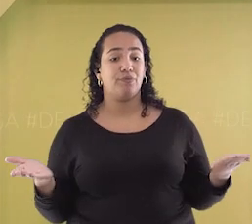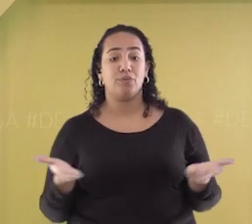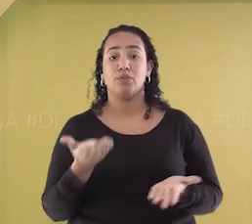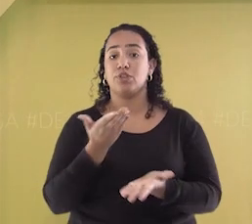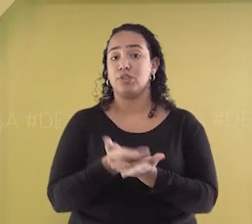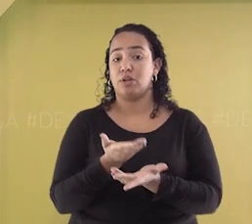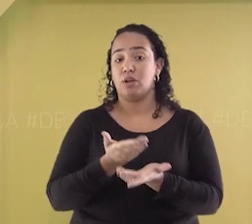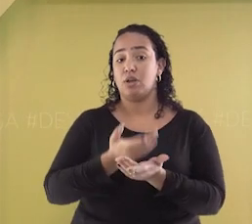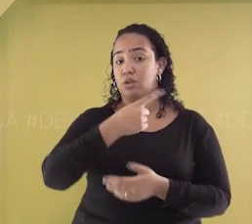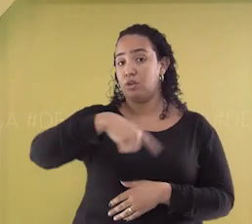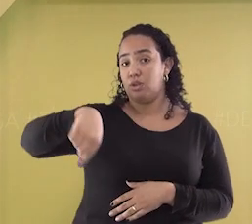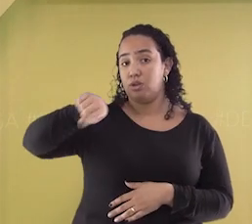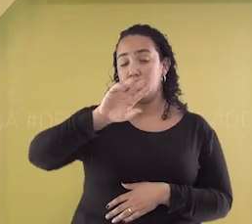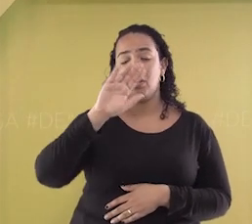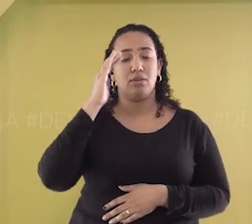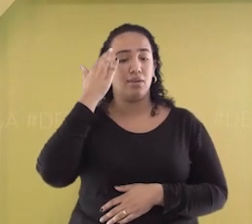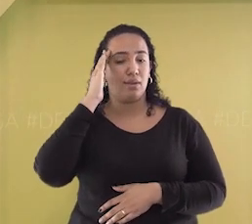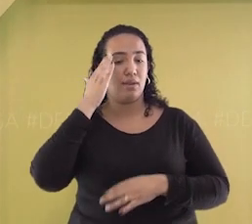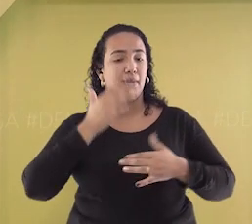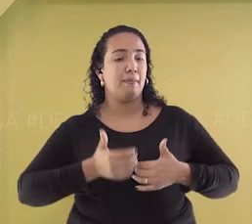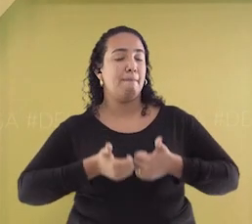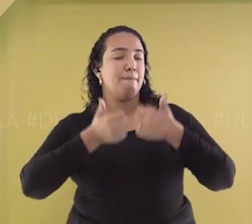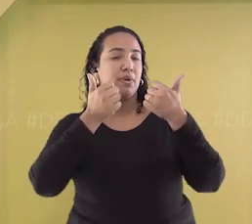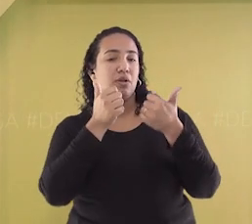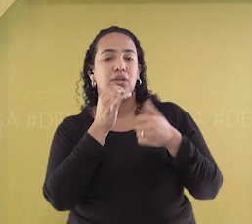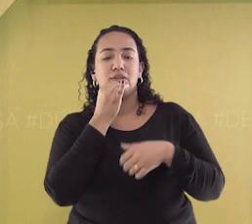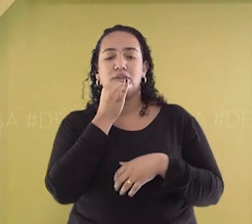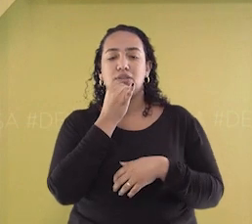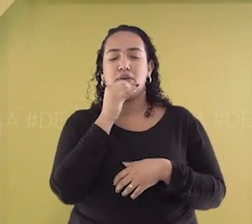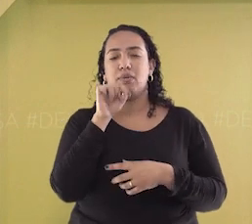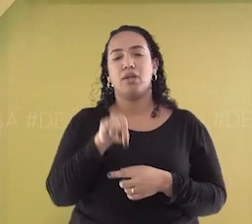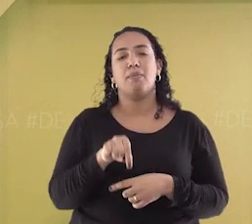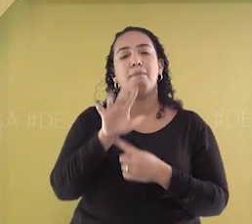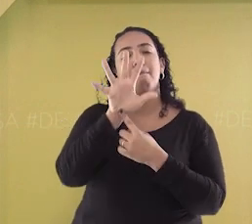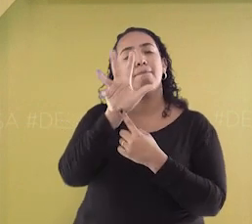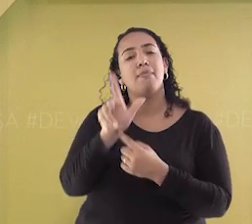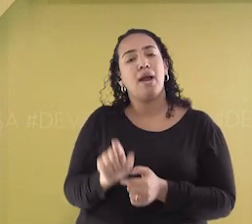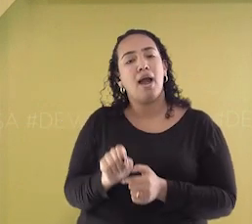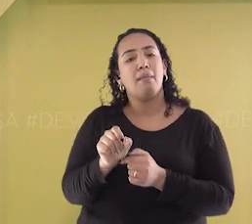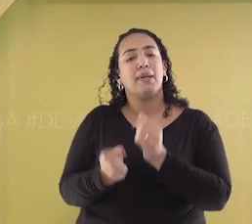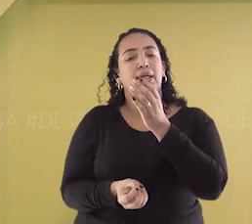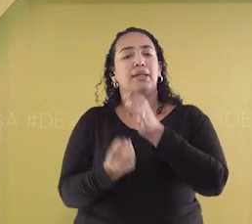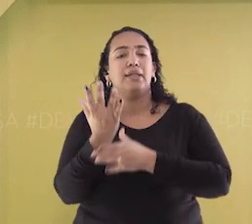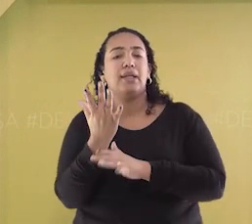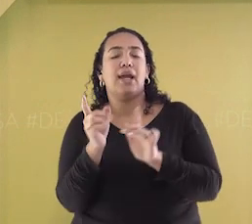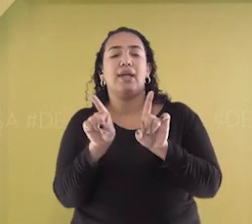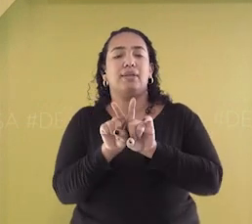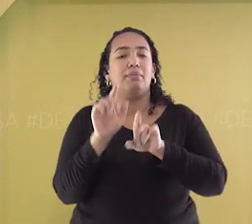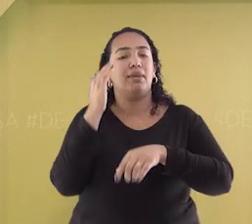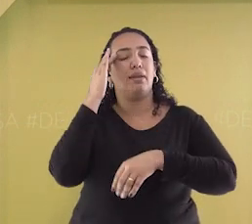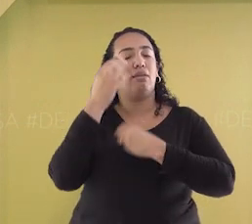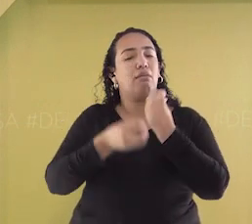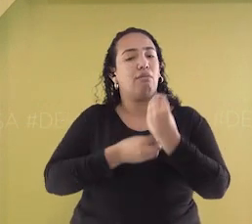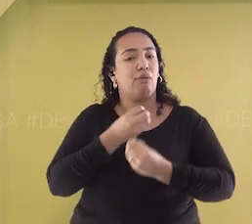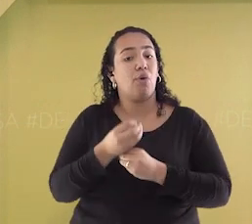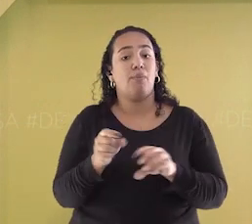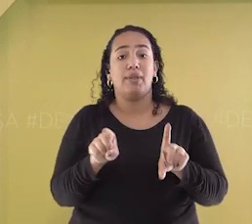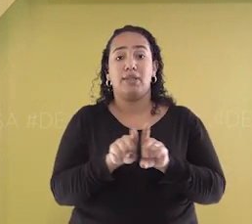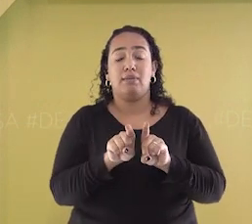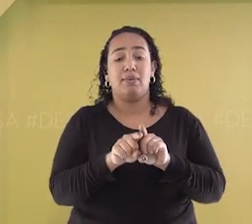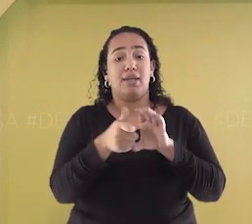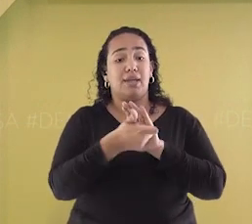Aula de hoje, podemos compreender melhor sobre como elaborar e compreender os mapas e